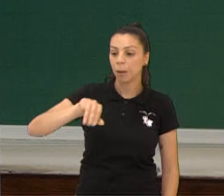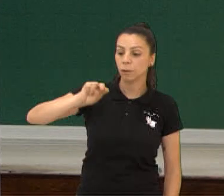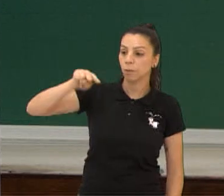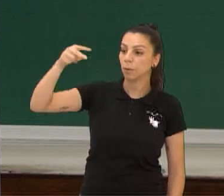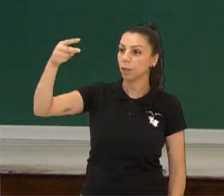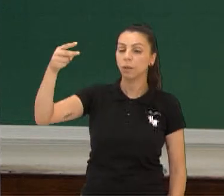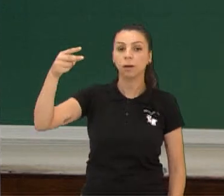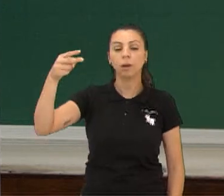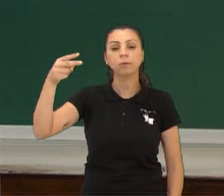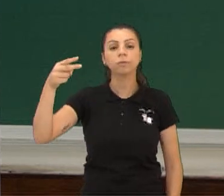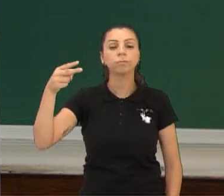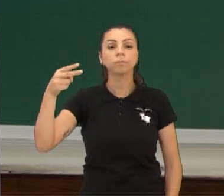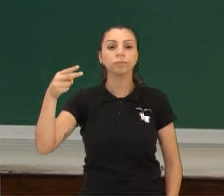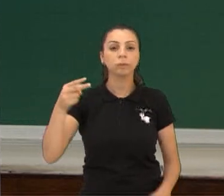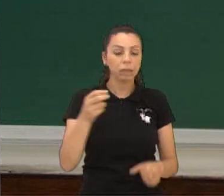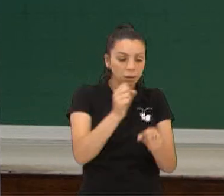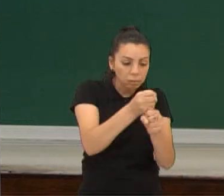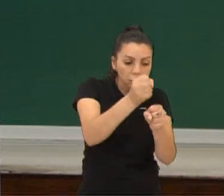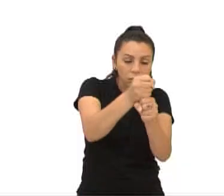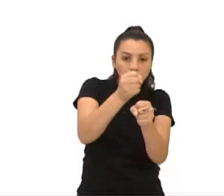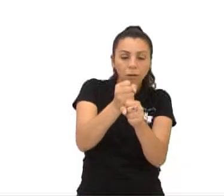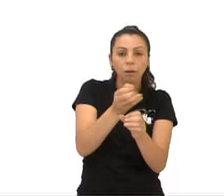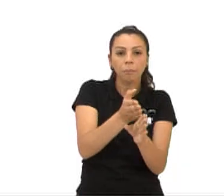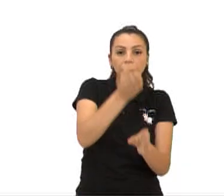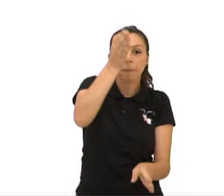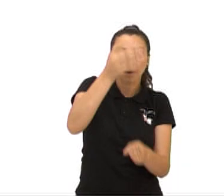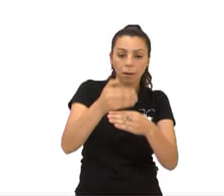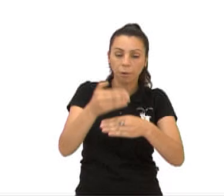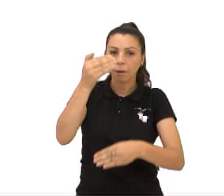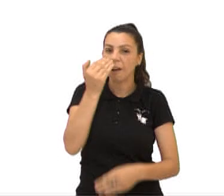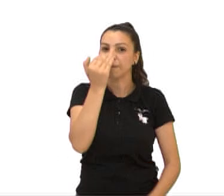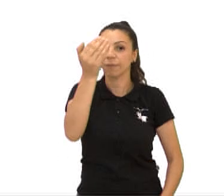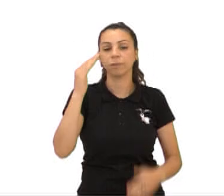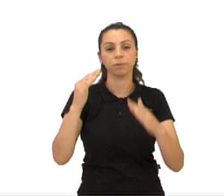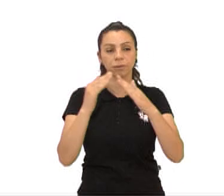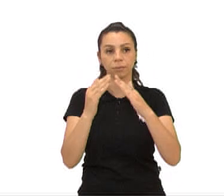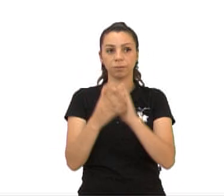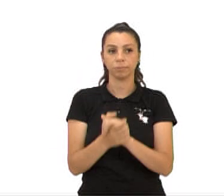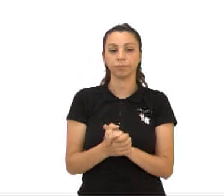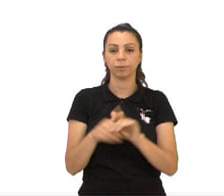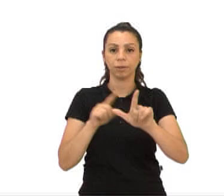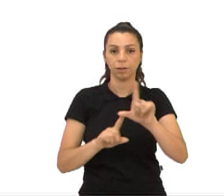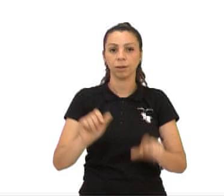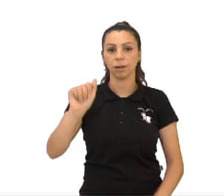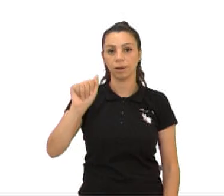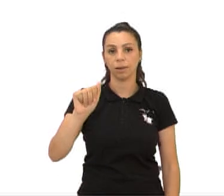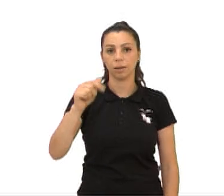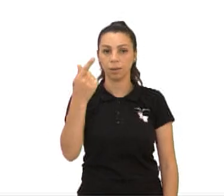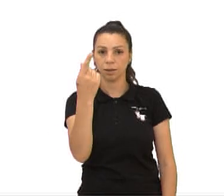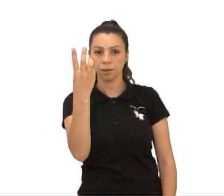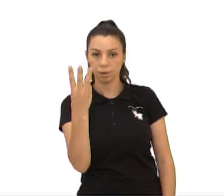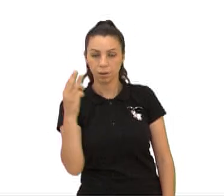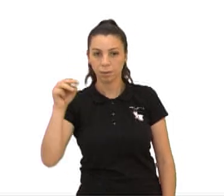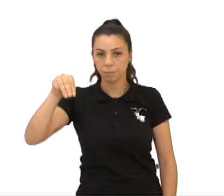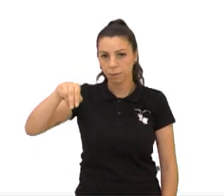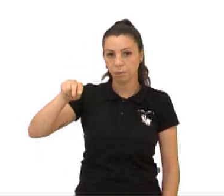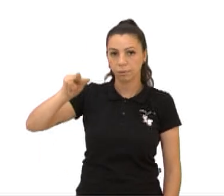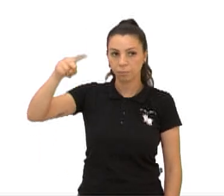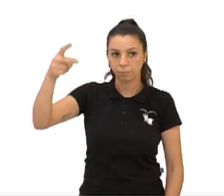iremos precisar para construir a fachada? A, 13 metros quadrados.